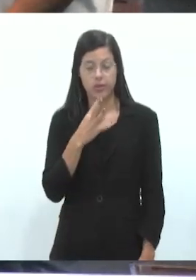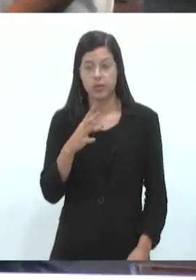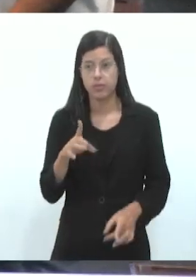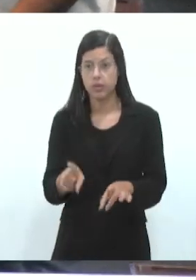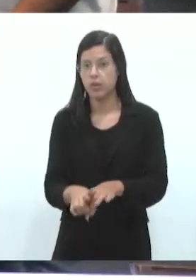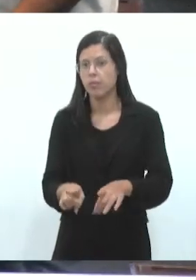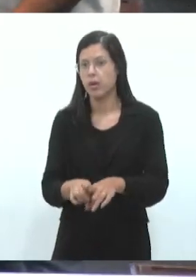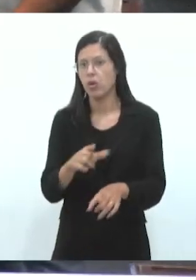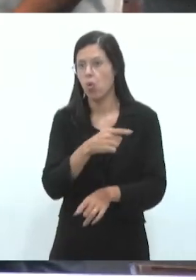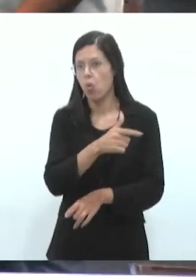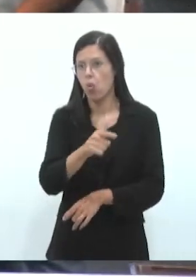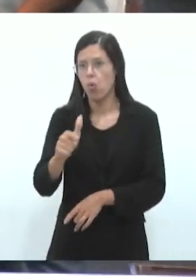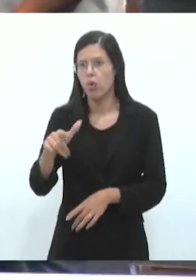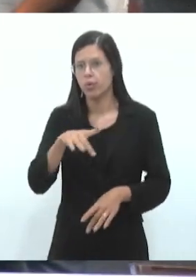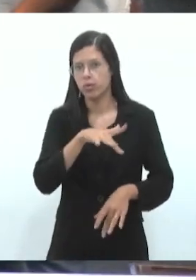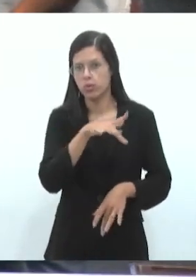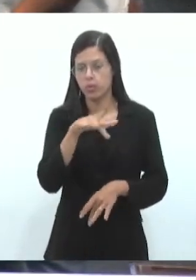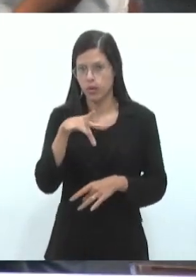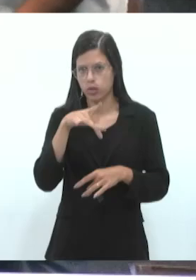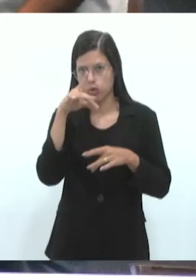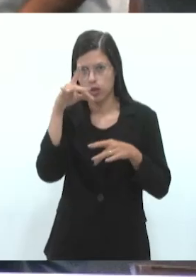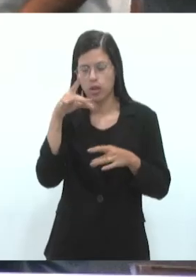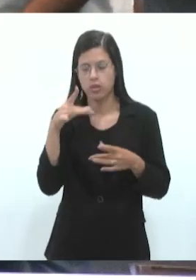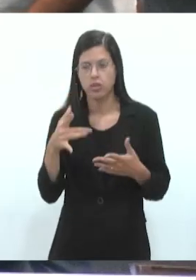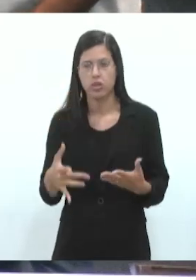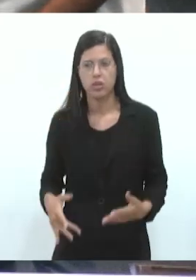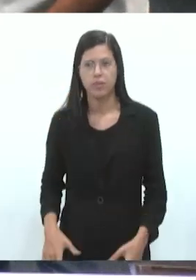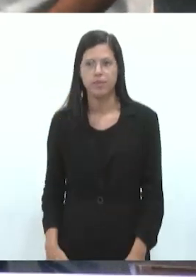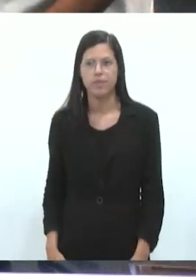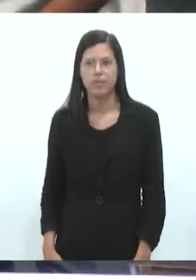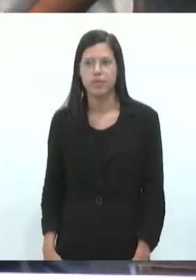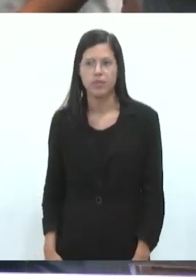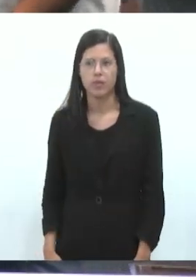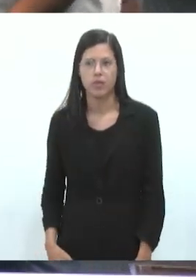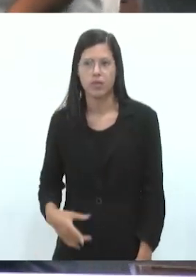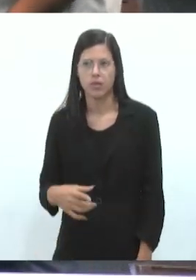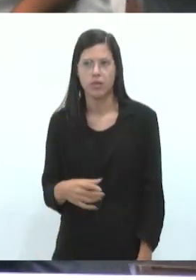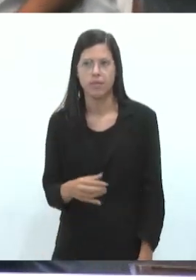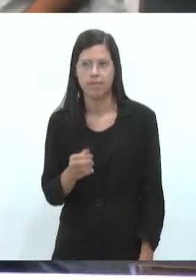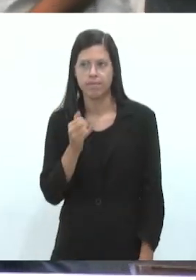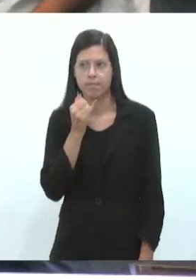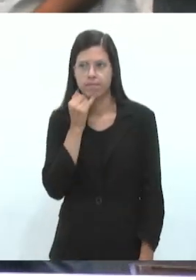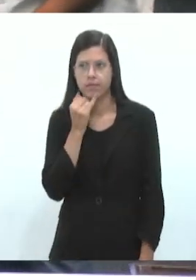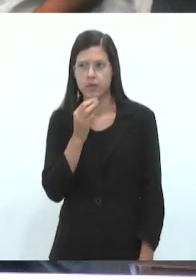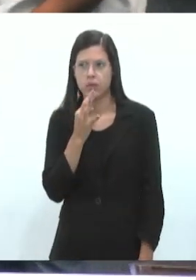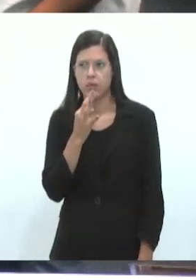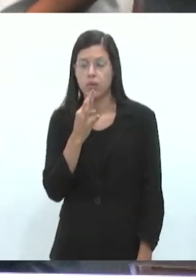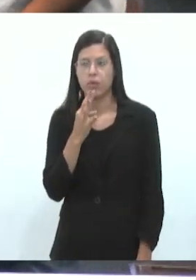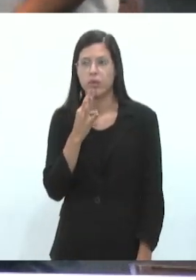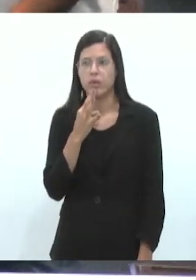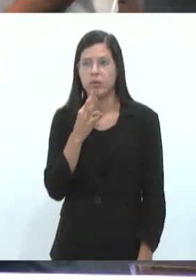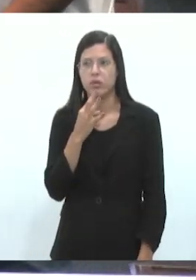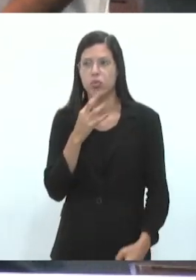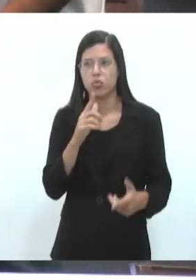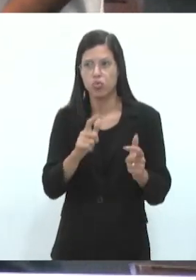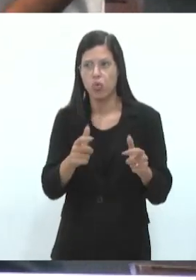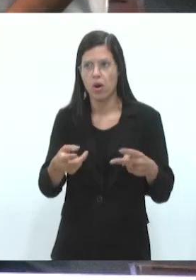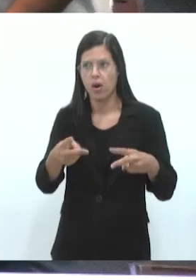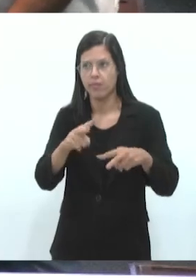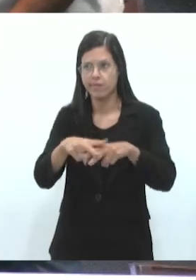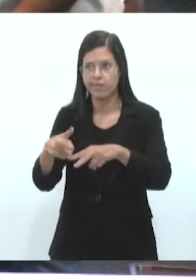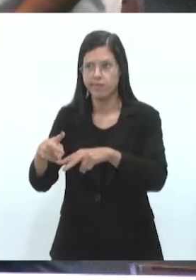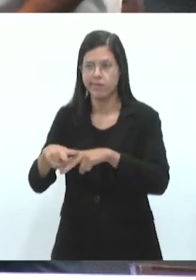outros personagens. E eu tive a infelicidade de conhecer os cárceres da ditadura, que é uma história